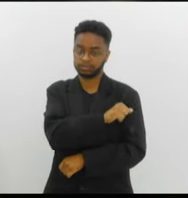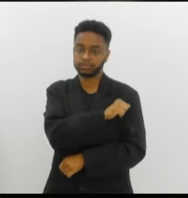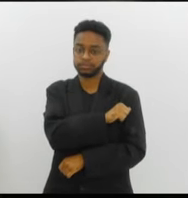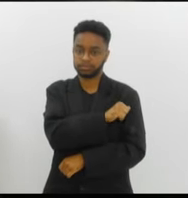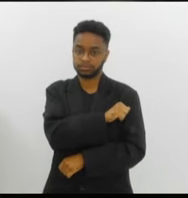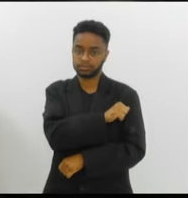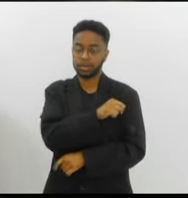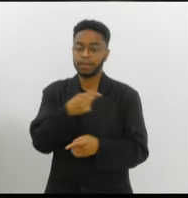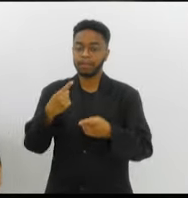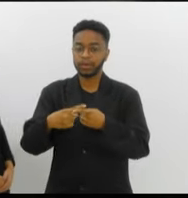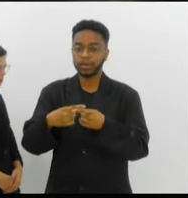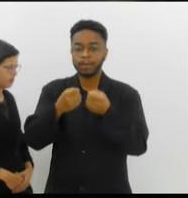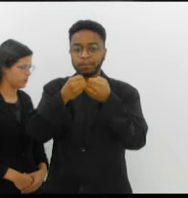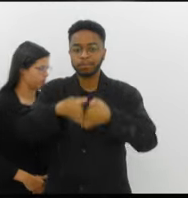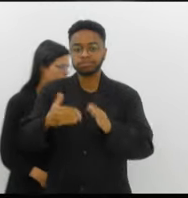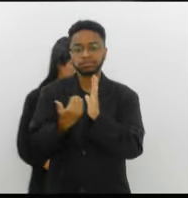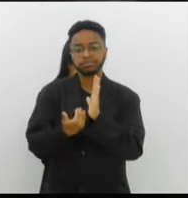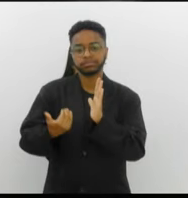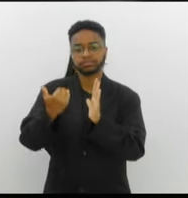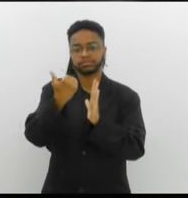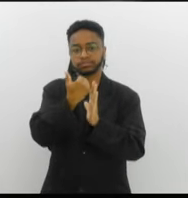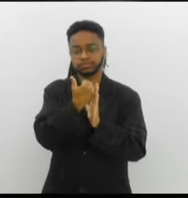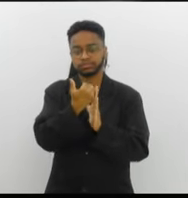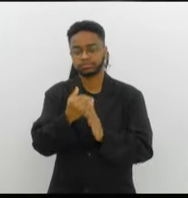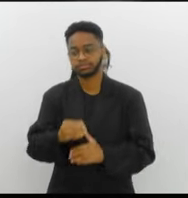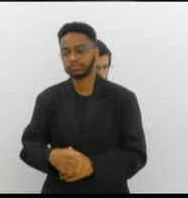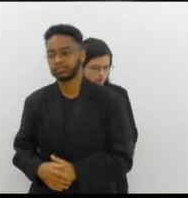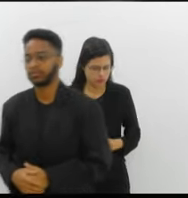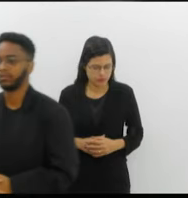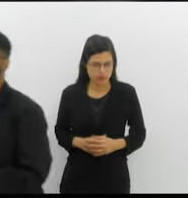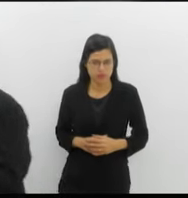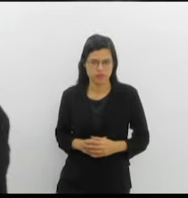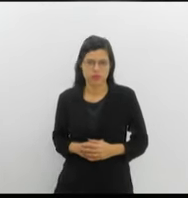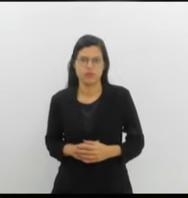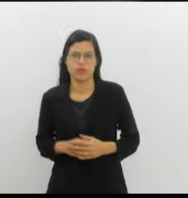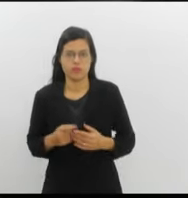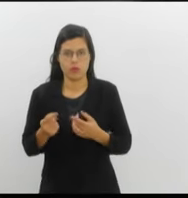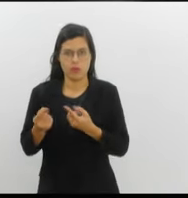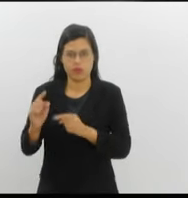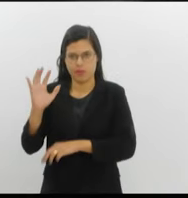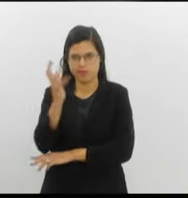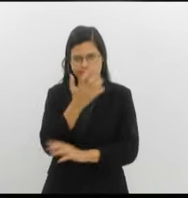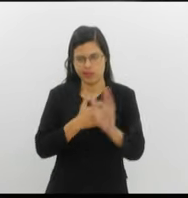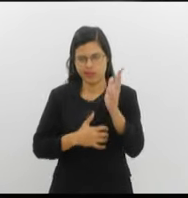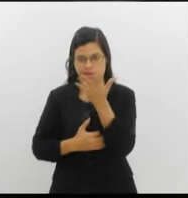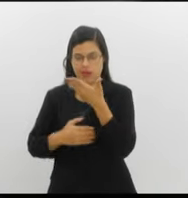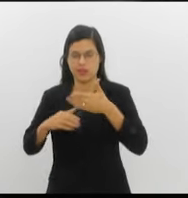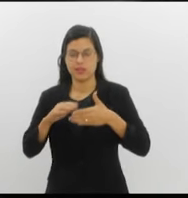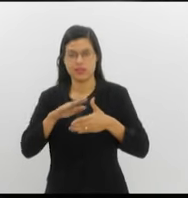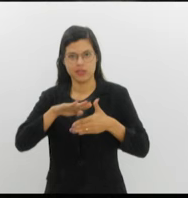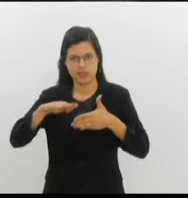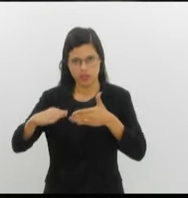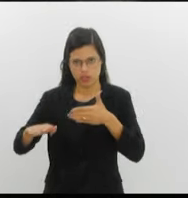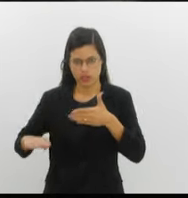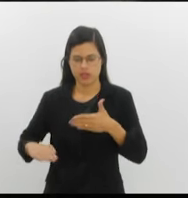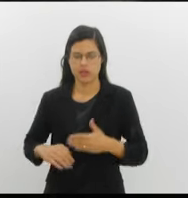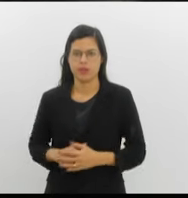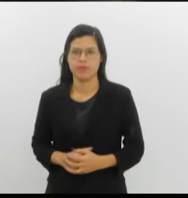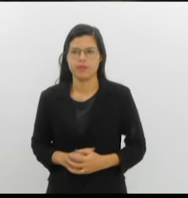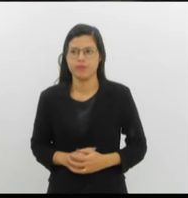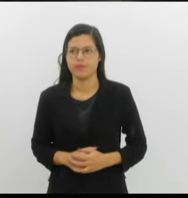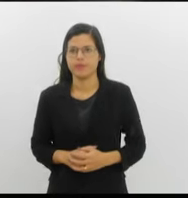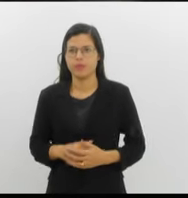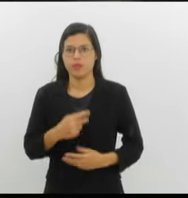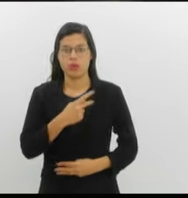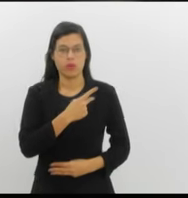com agressões sucessivas à Mata Atlântica. Quando presidi a